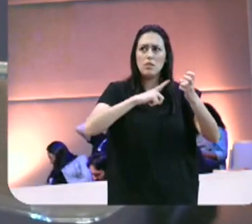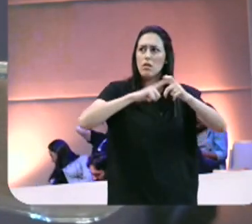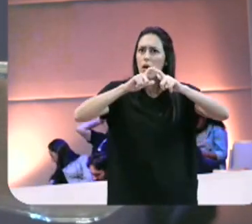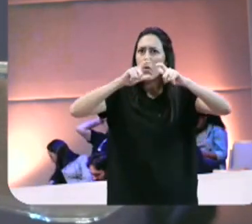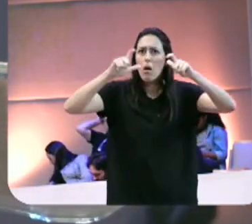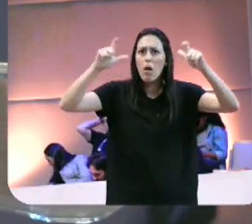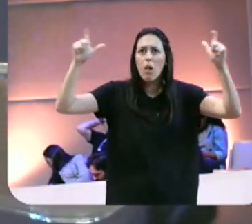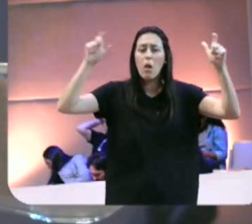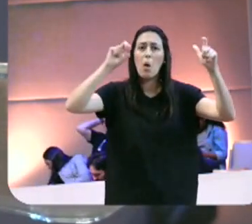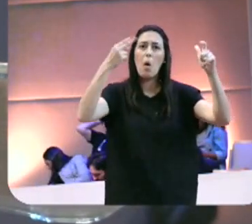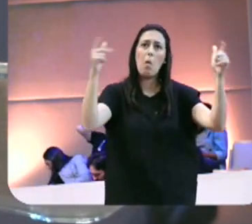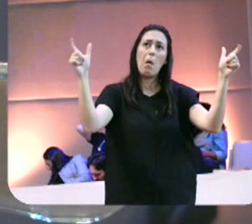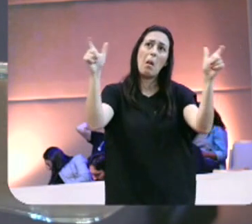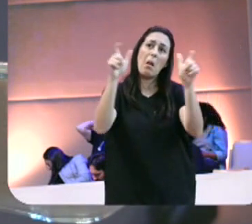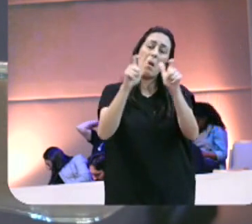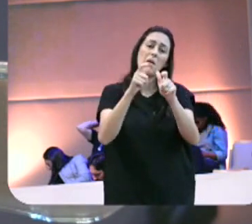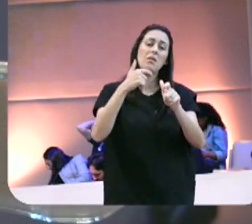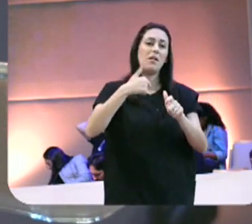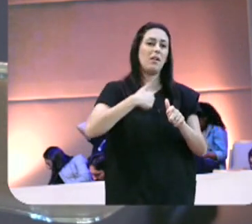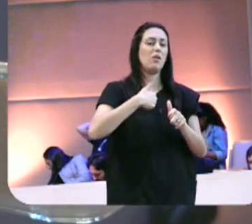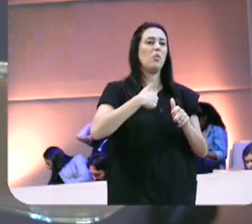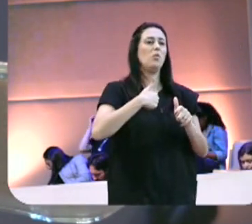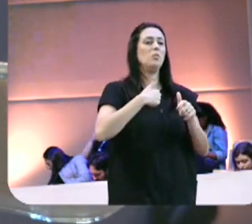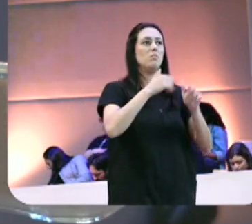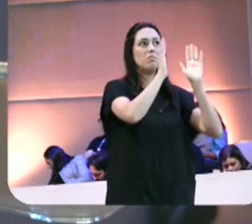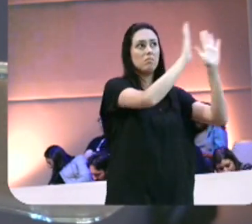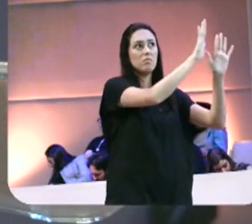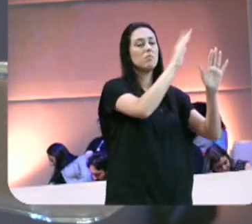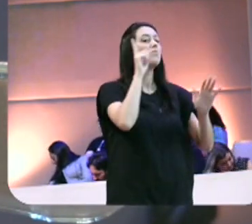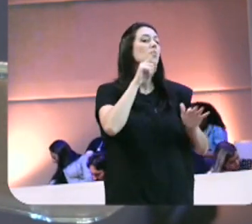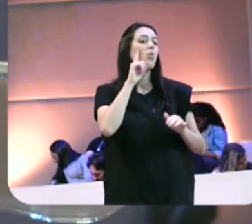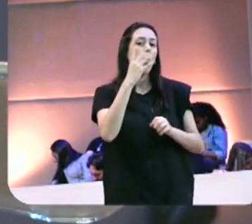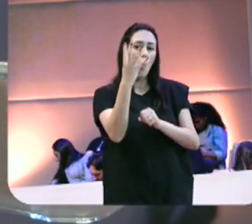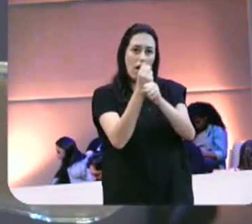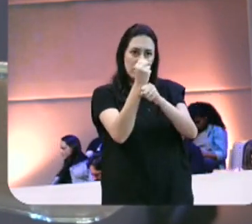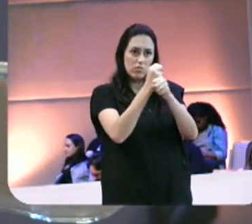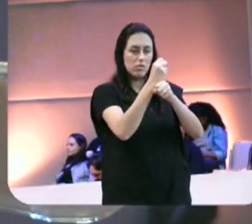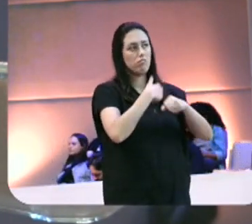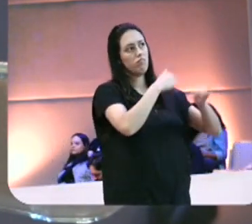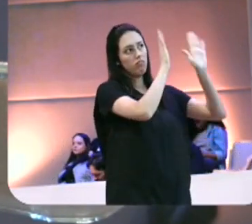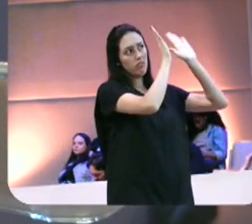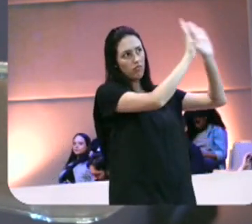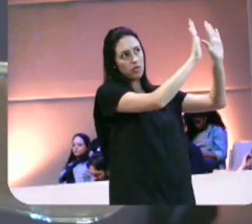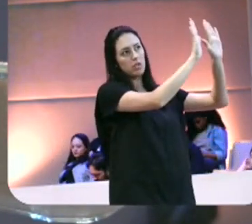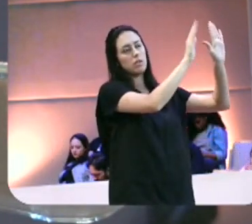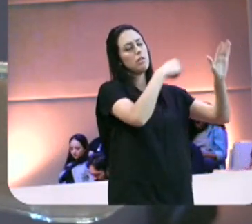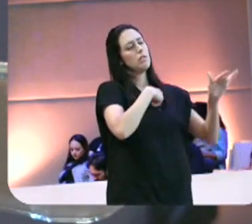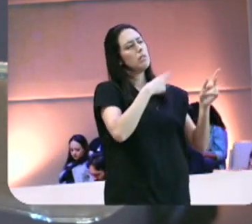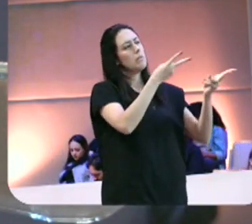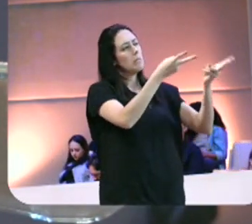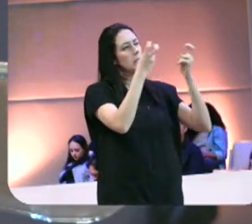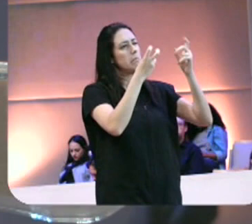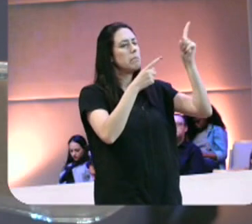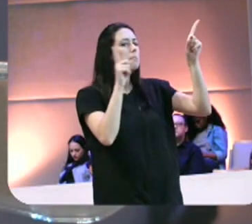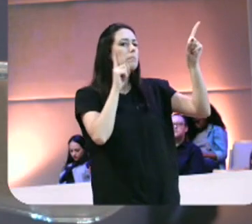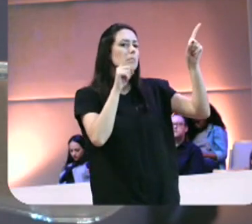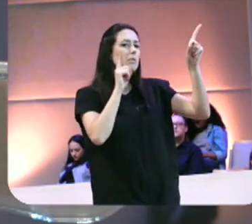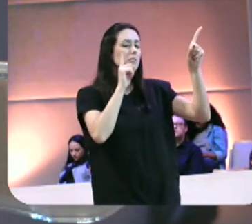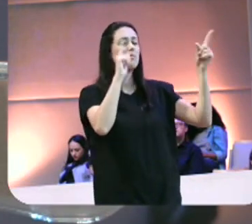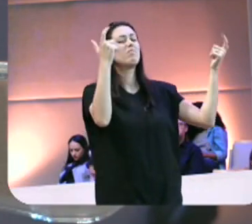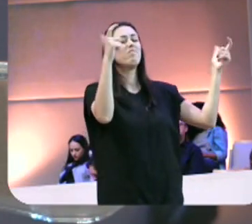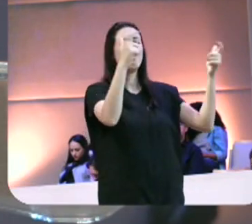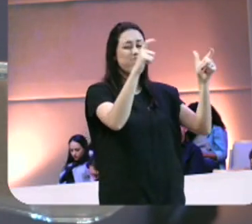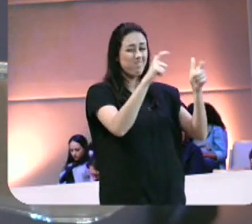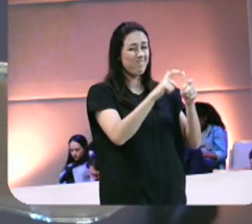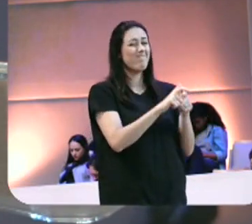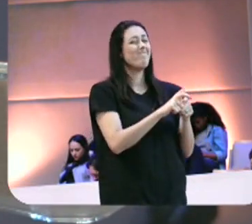acabei de voltar de 4 anos nos Estados Unidos e, infelizmente, naquele país, a gente vê que o fluxo está diminuindo, o